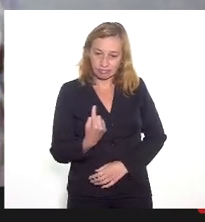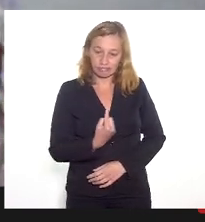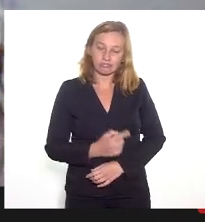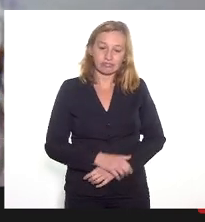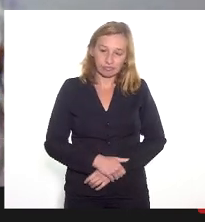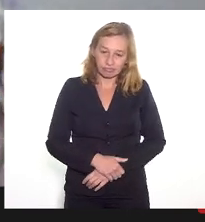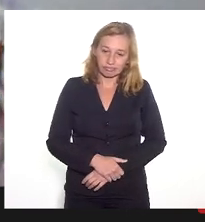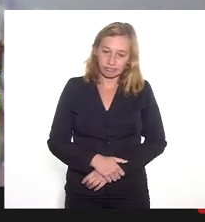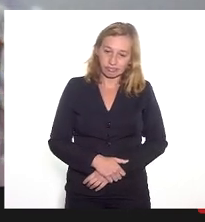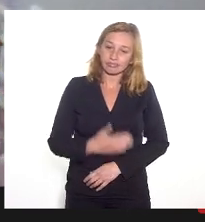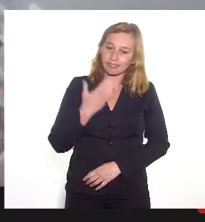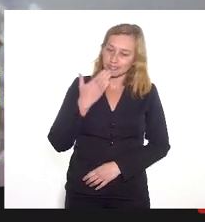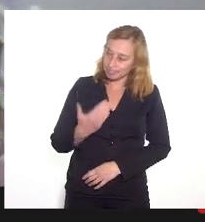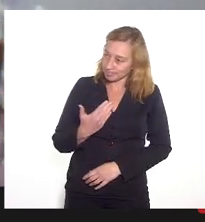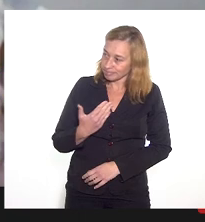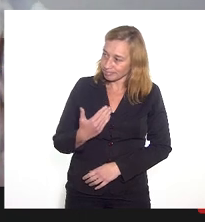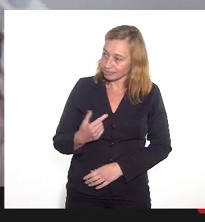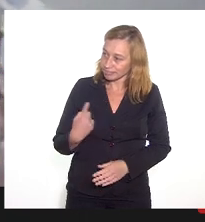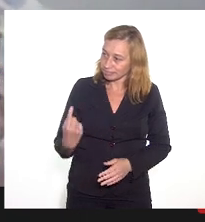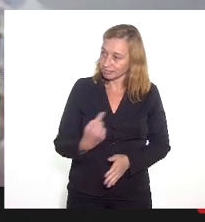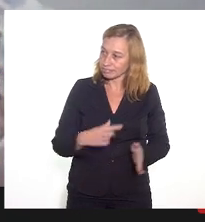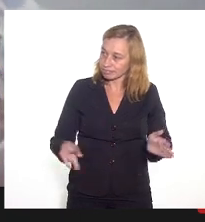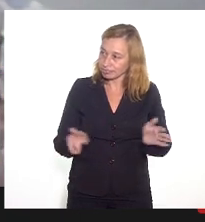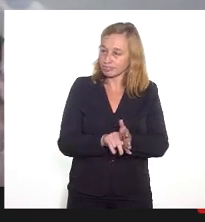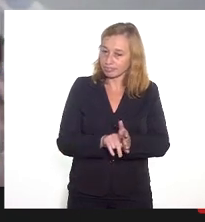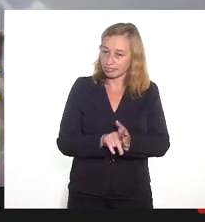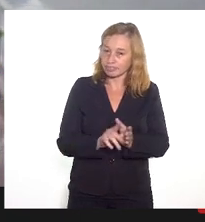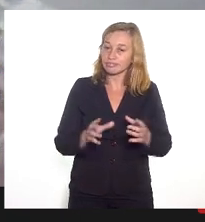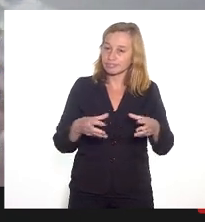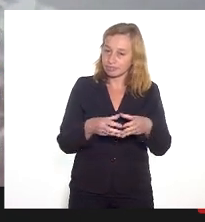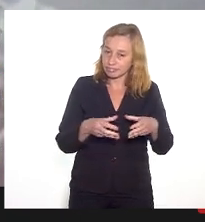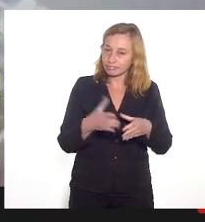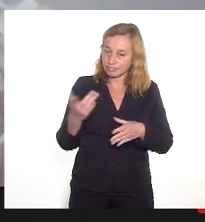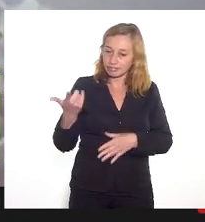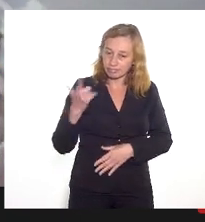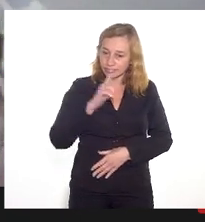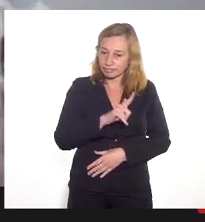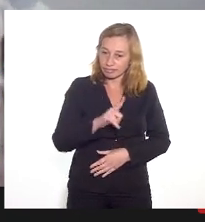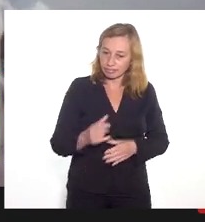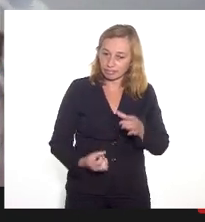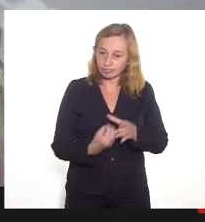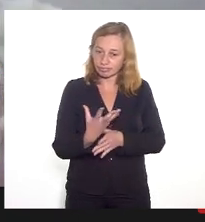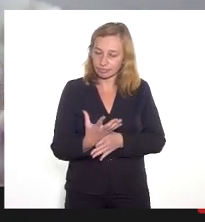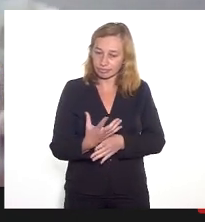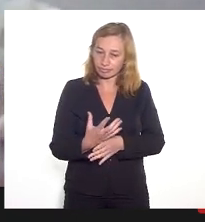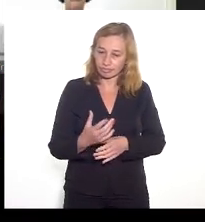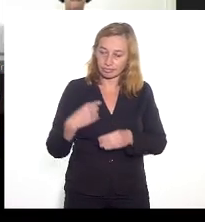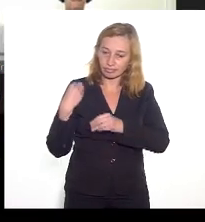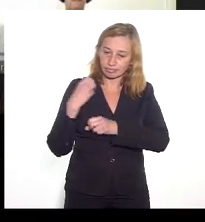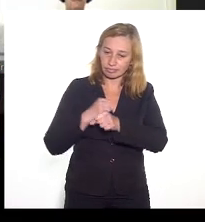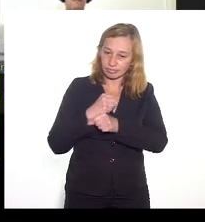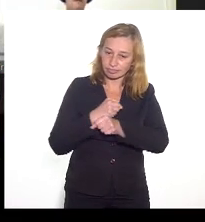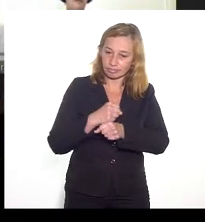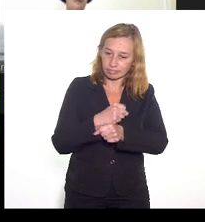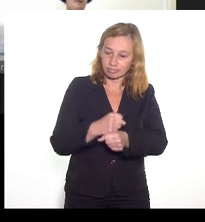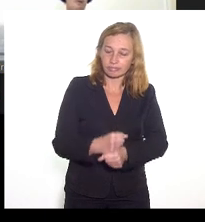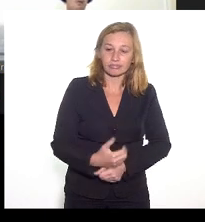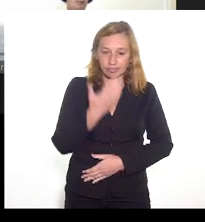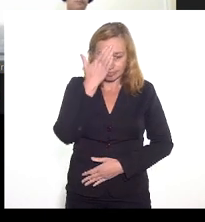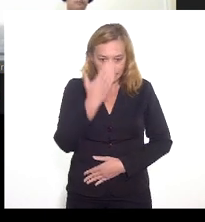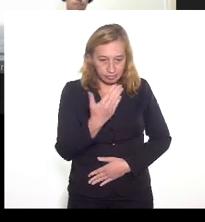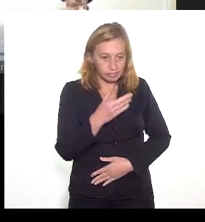ao nosso apelo de fazermos parte do que vocês já conseguiram construir ao longo dos anos. Obrigado.